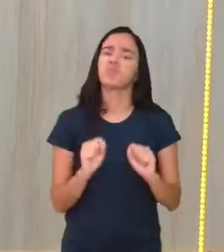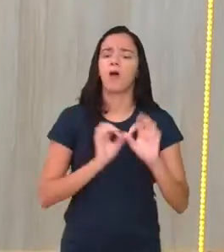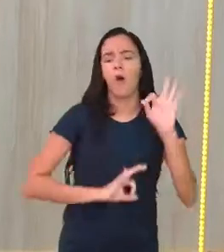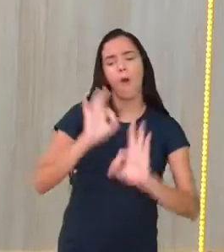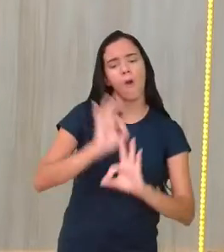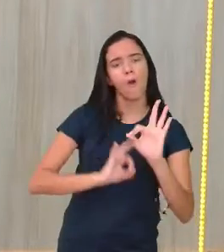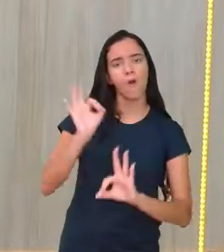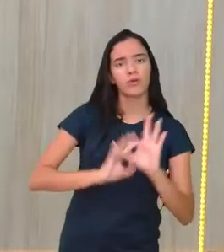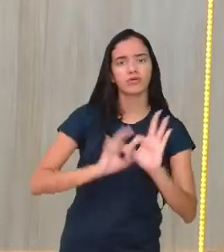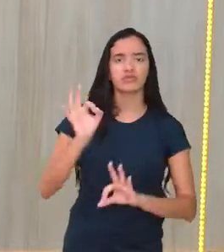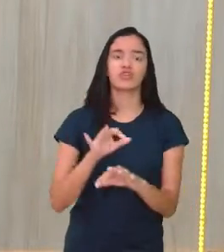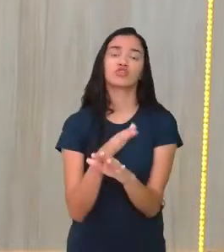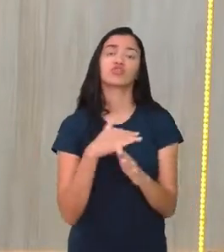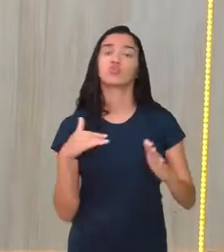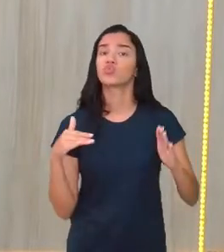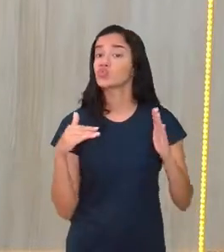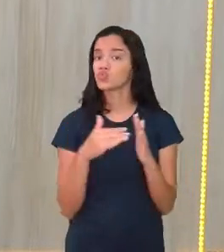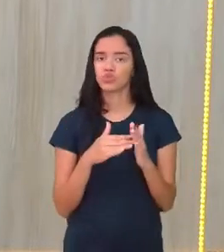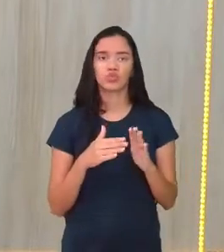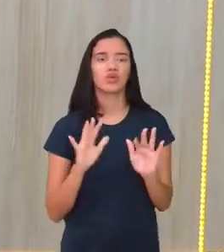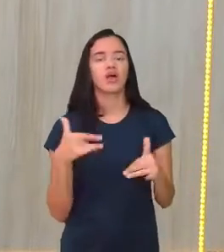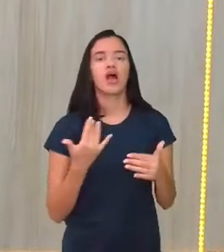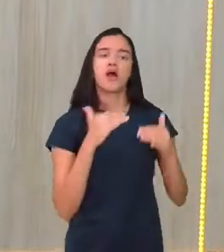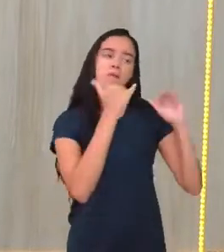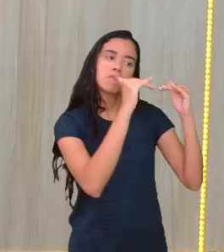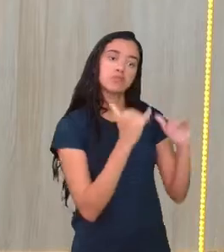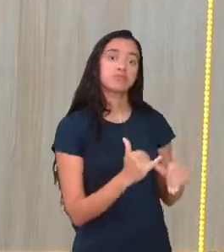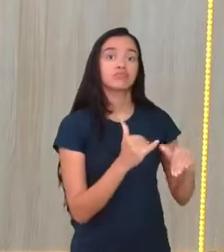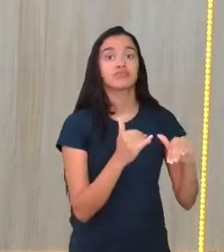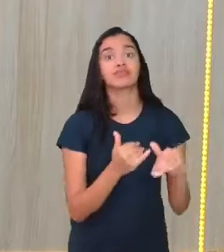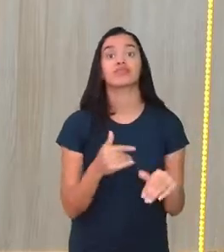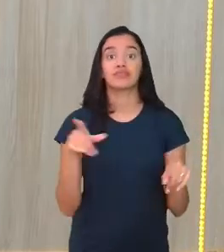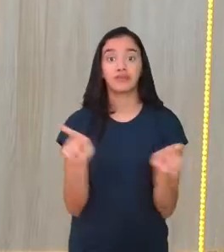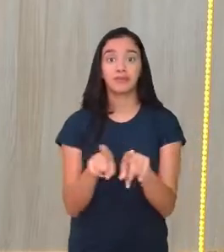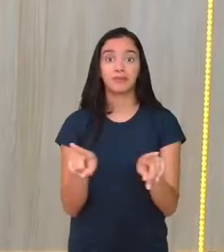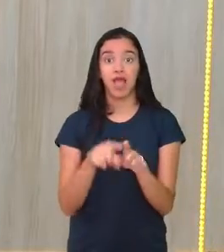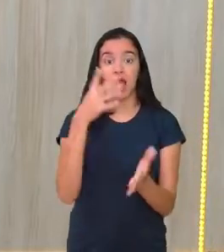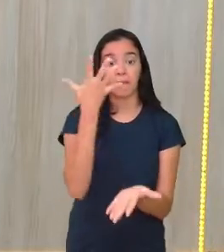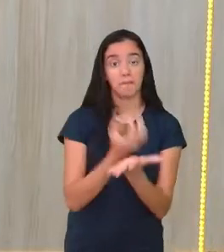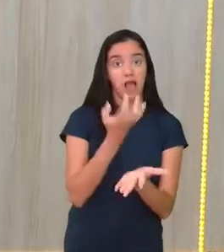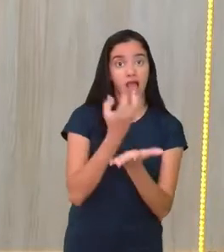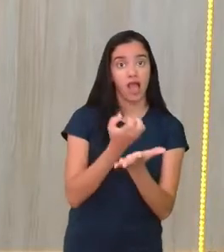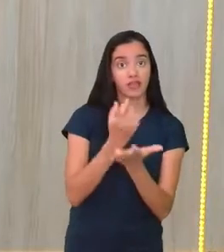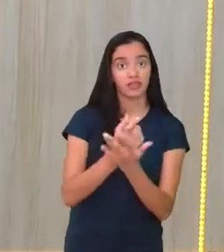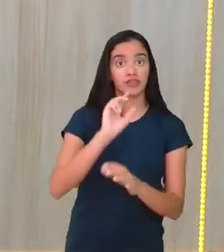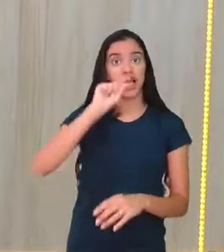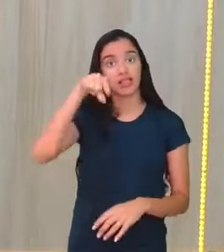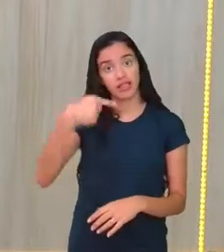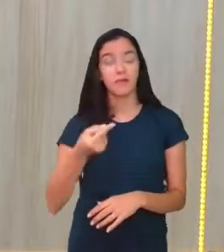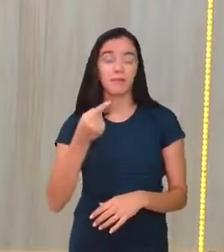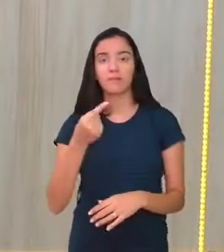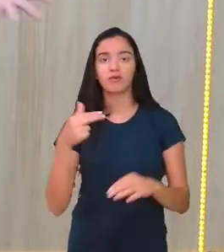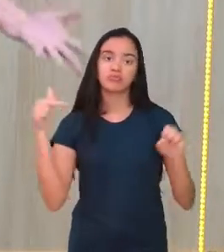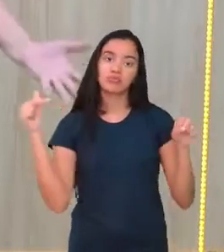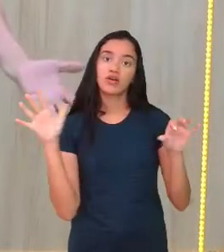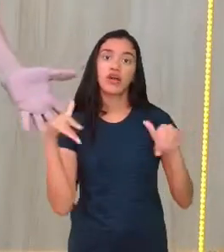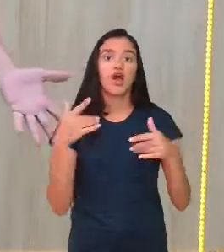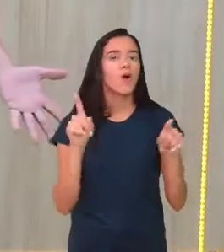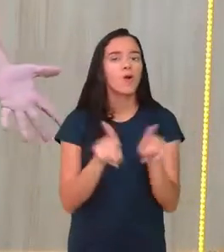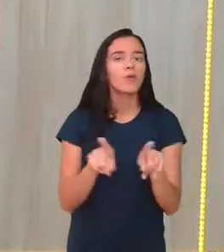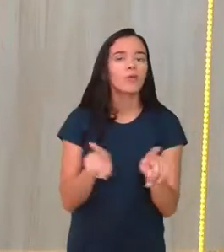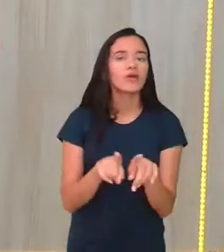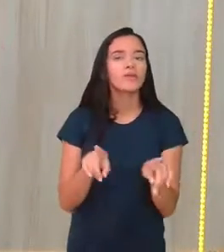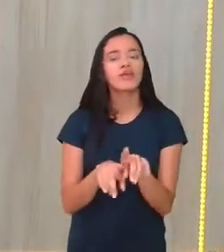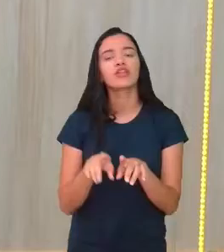planeja tudo, né? Escolhe as músicas, bota lá, salva a playlist, depois só vai botar na caixinha pelo Bluetooth.